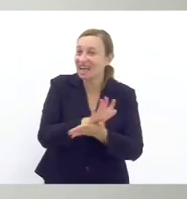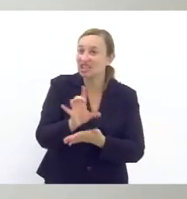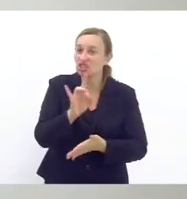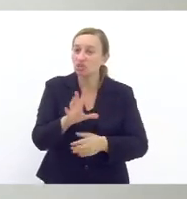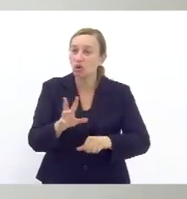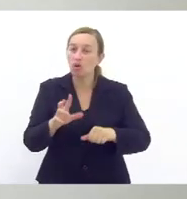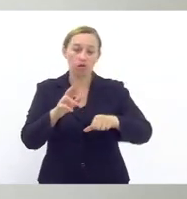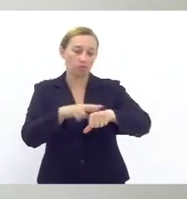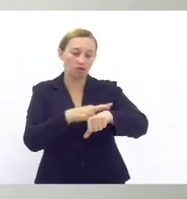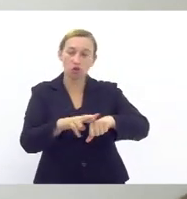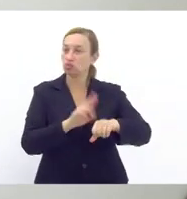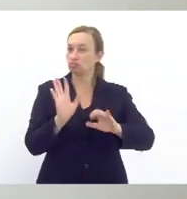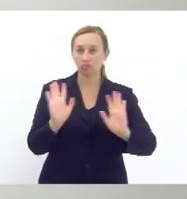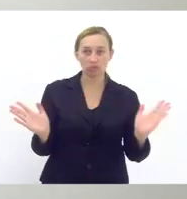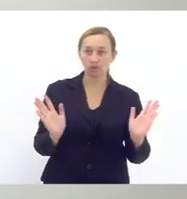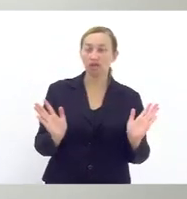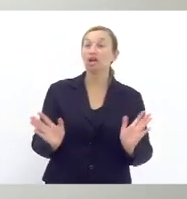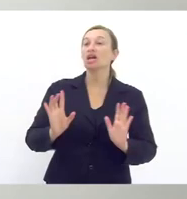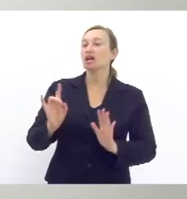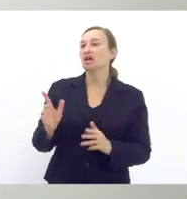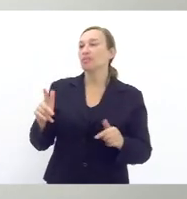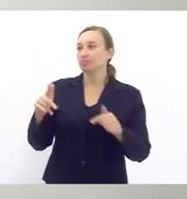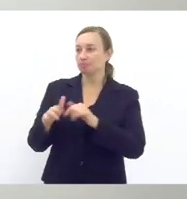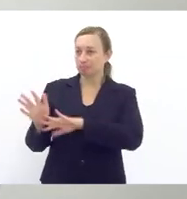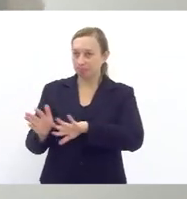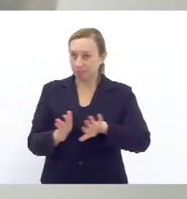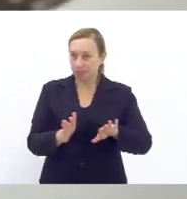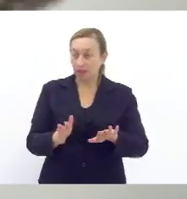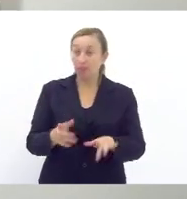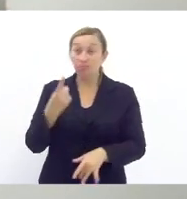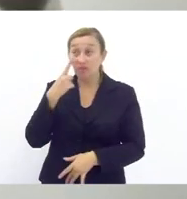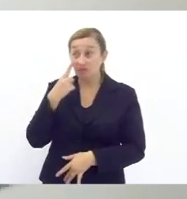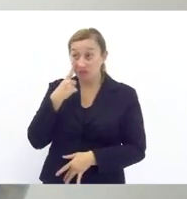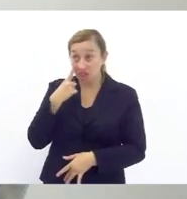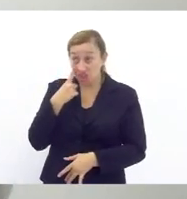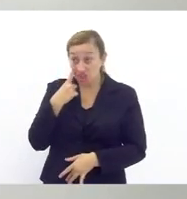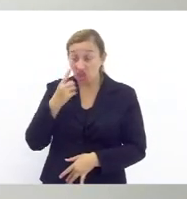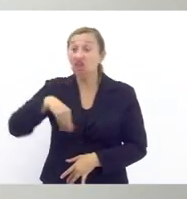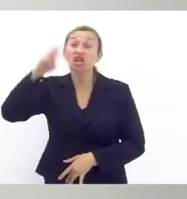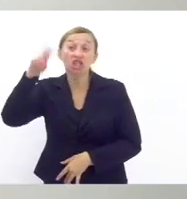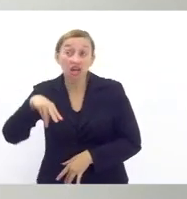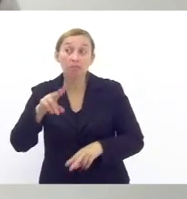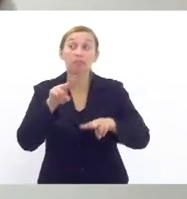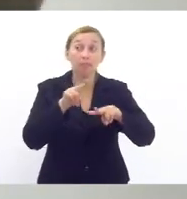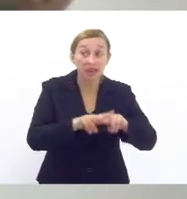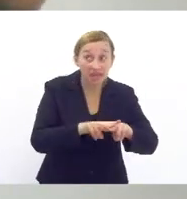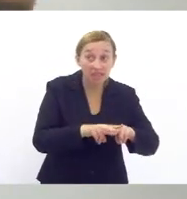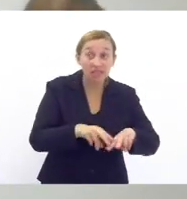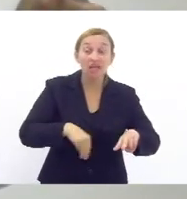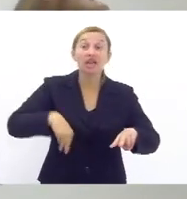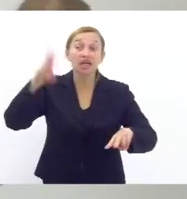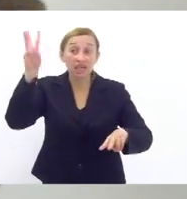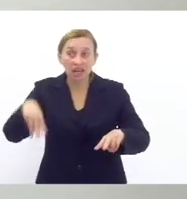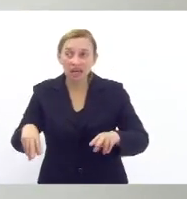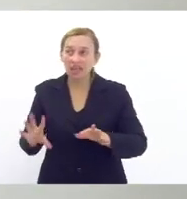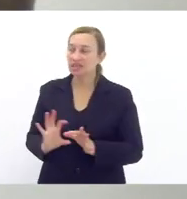a gente entenda já concluído aqui que a Monique me pediu olhe para quem prende olhe para quem tá autorizado a usar cannabis e para quem